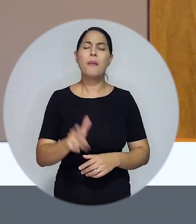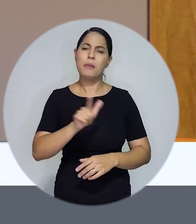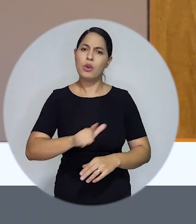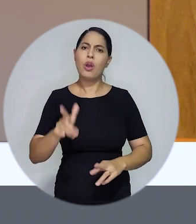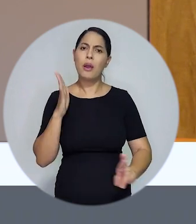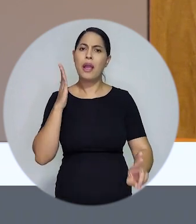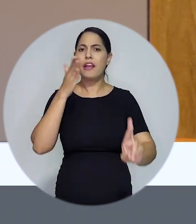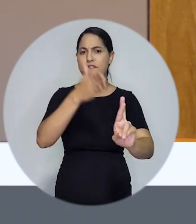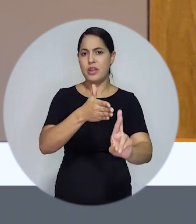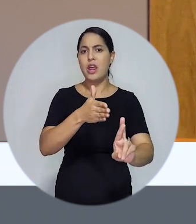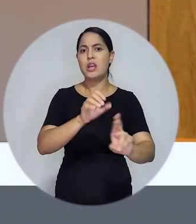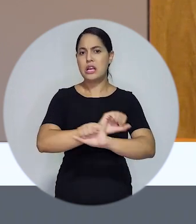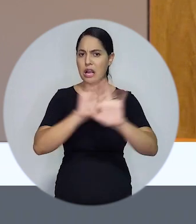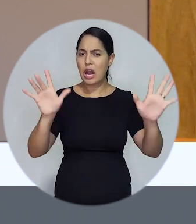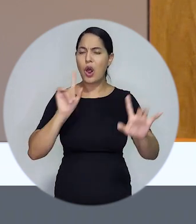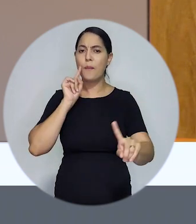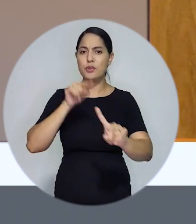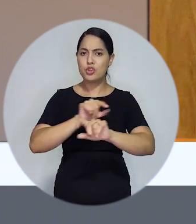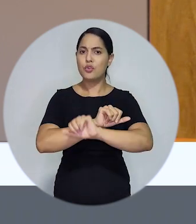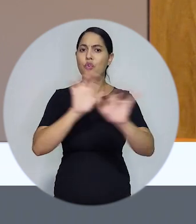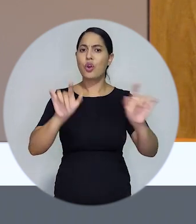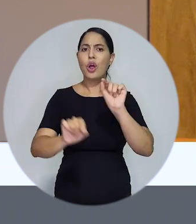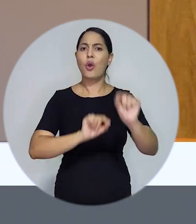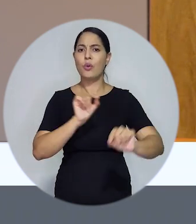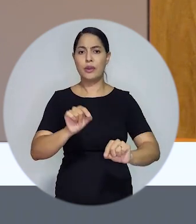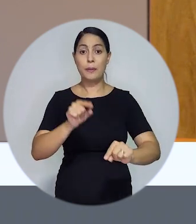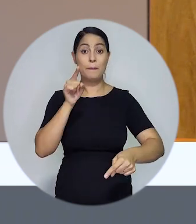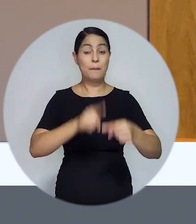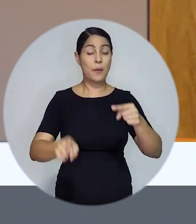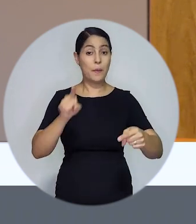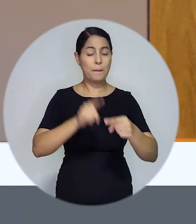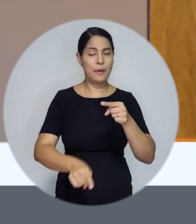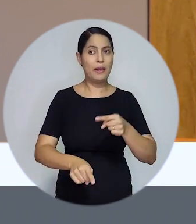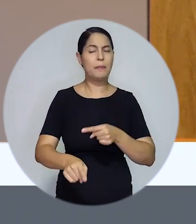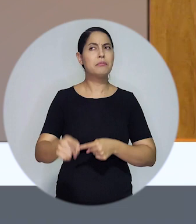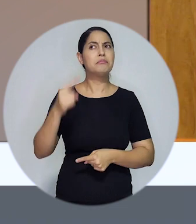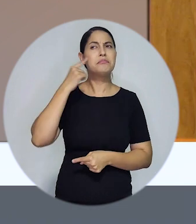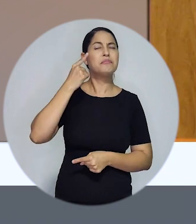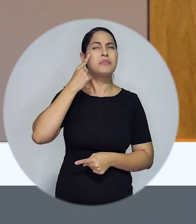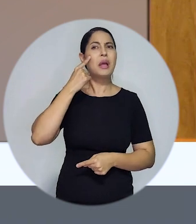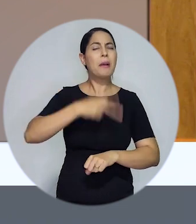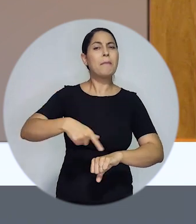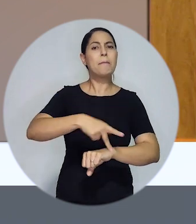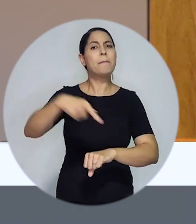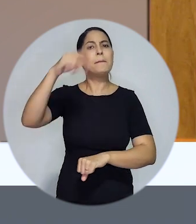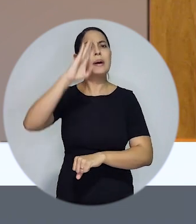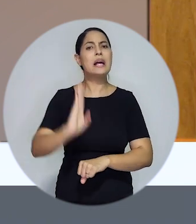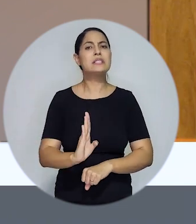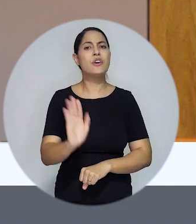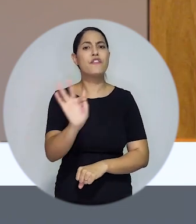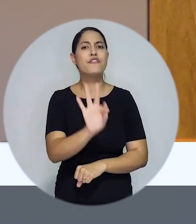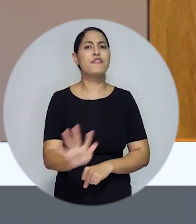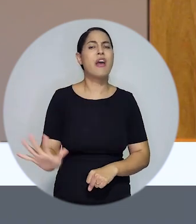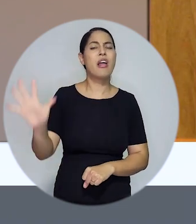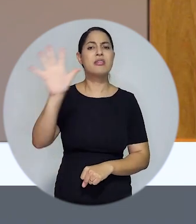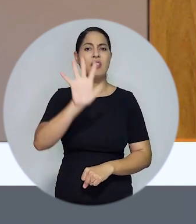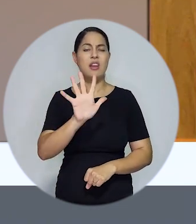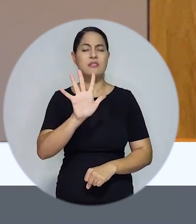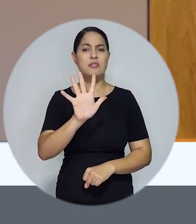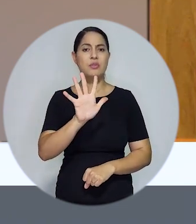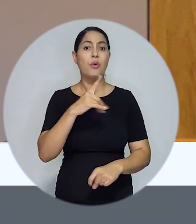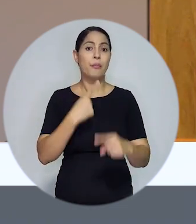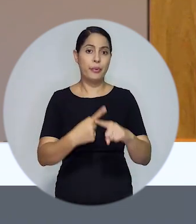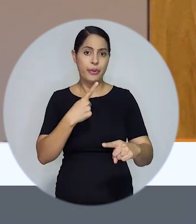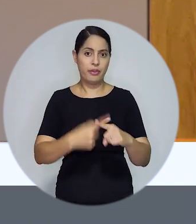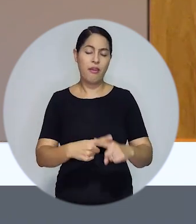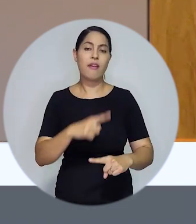é preciso ter essa referência clara e objetiva para pensar o problema de um país como federação.